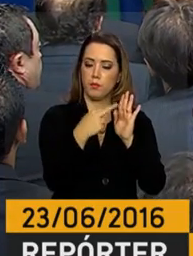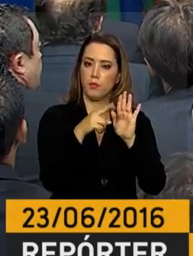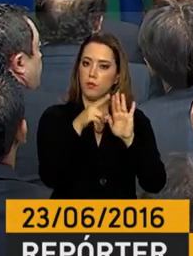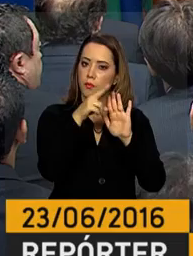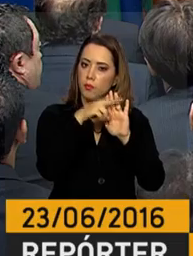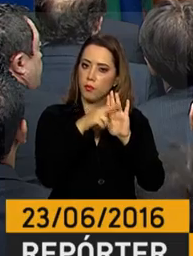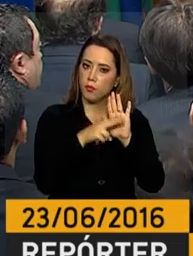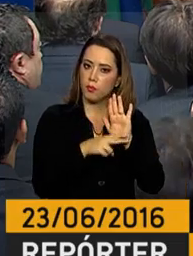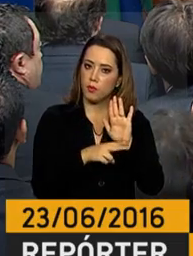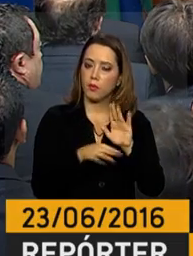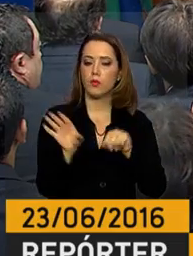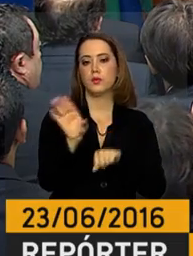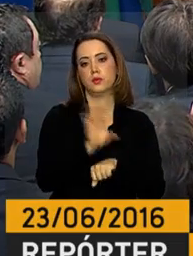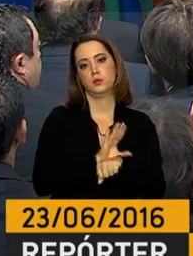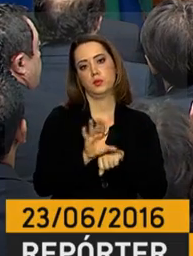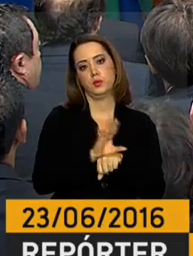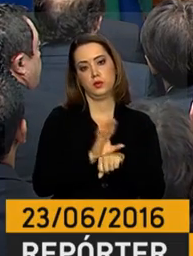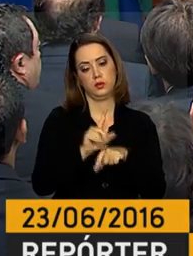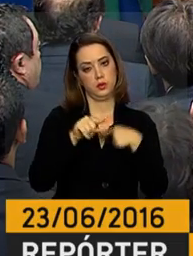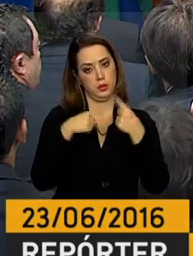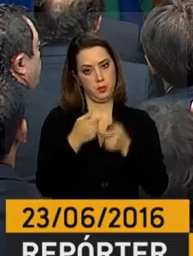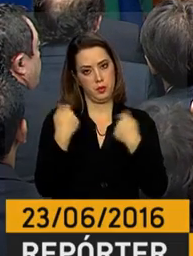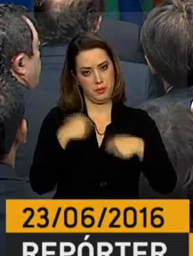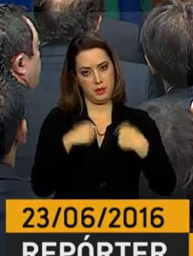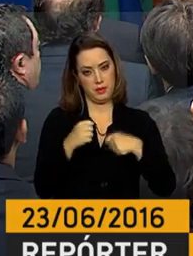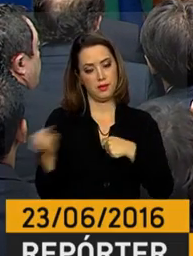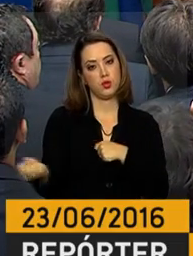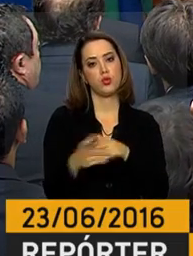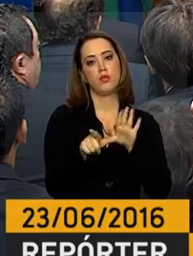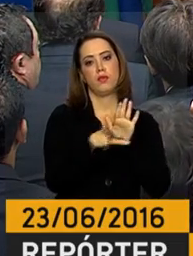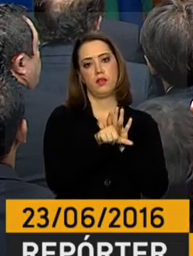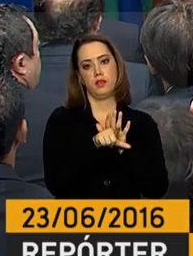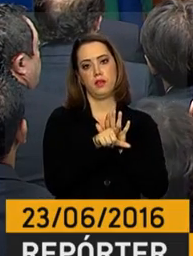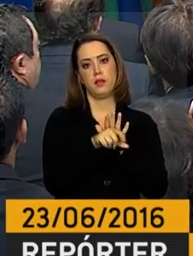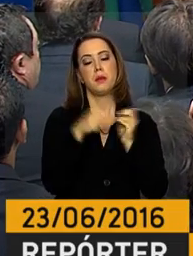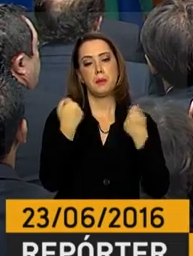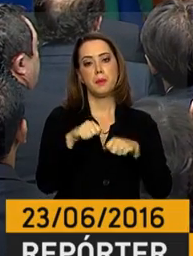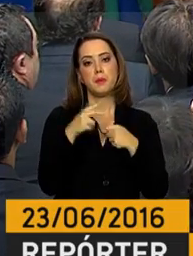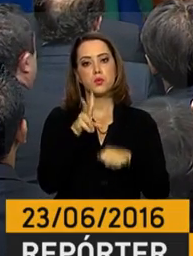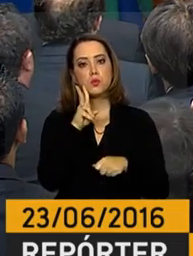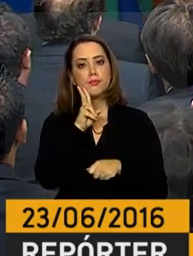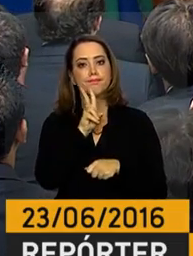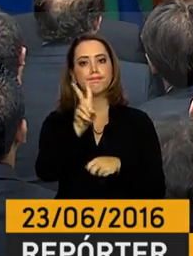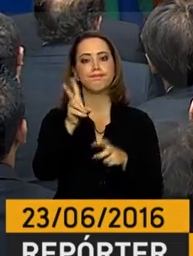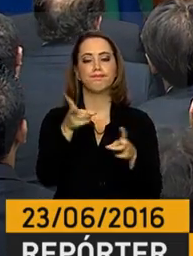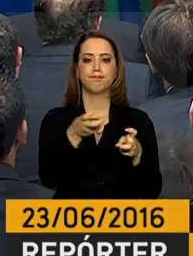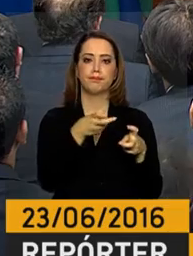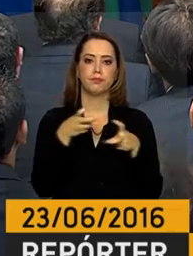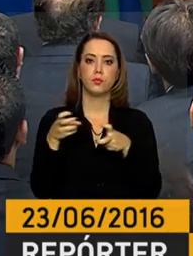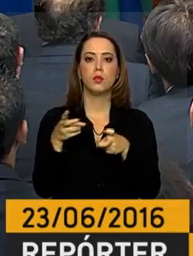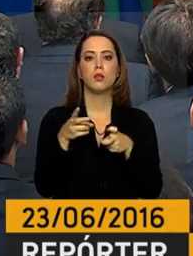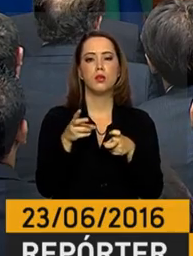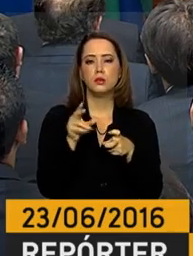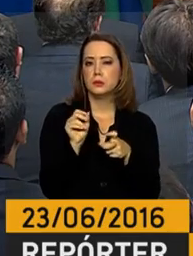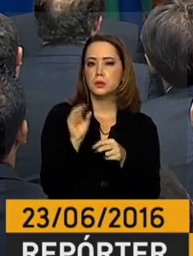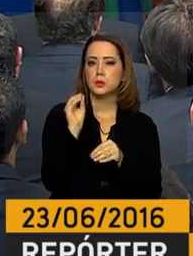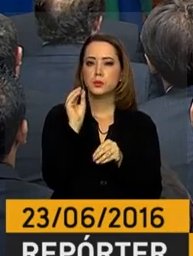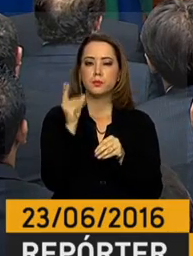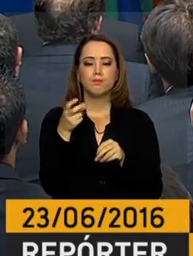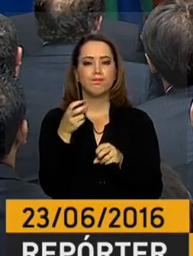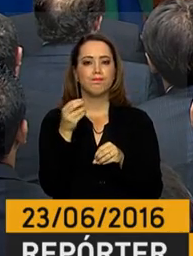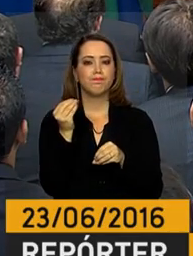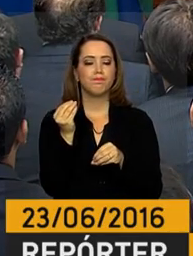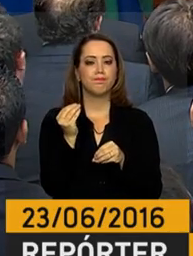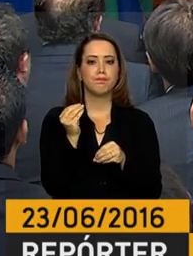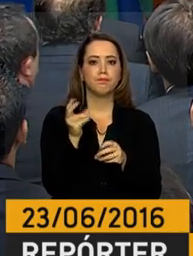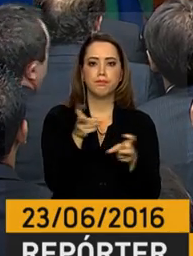constitucionais carees de regulamentação é possível vislumbrar e Delas extrair direitos